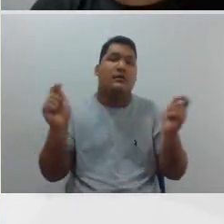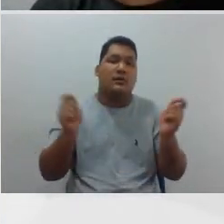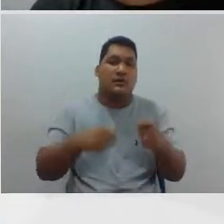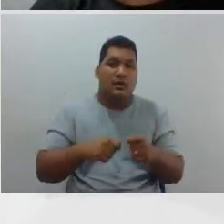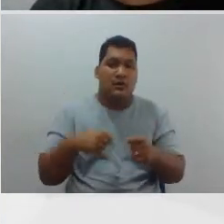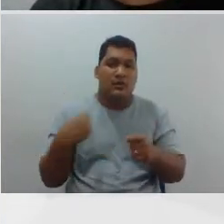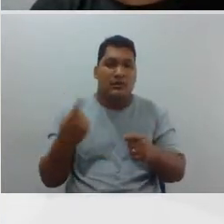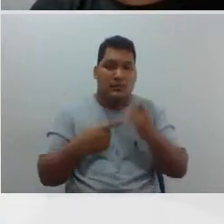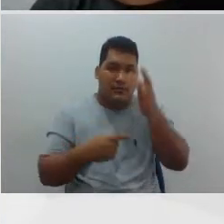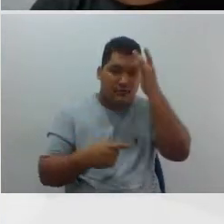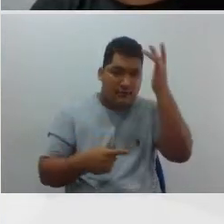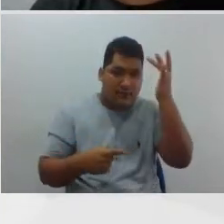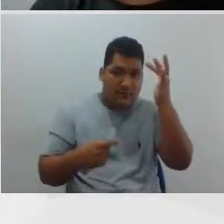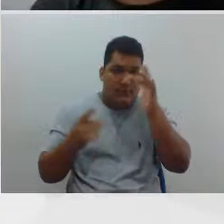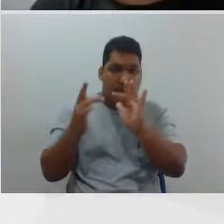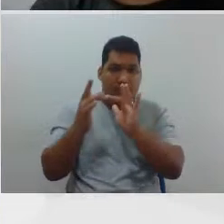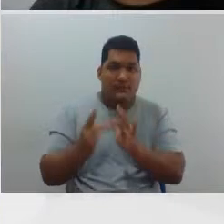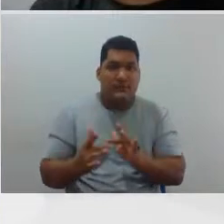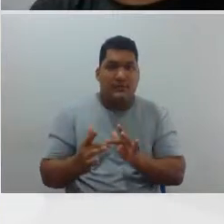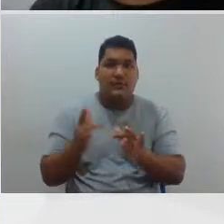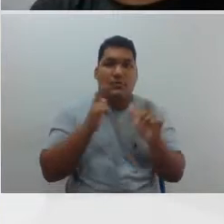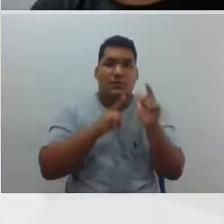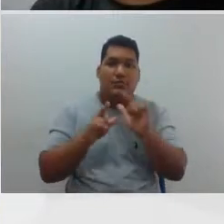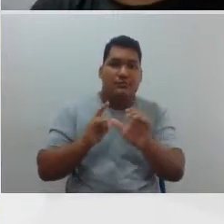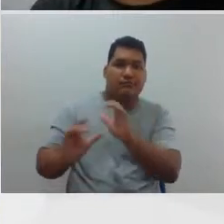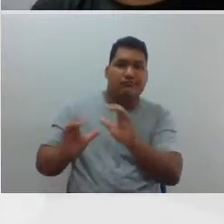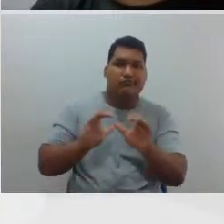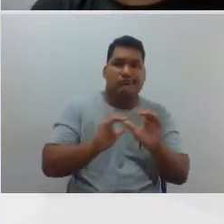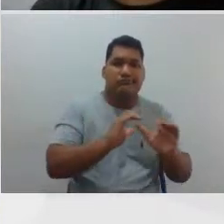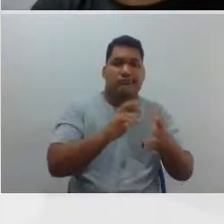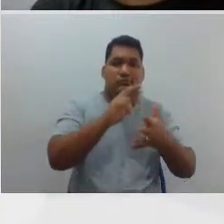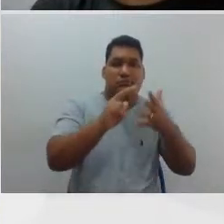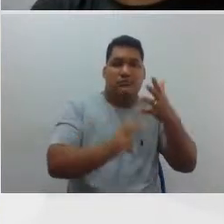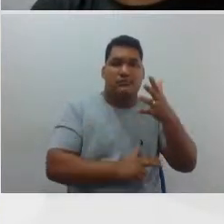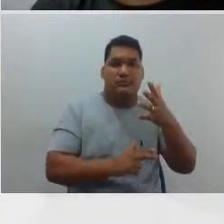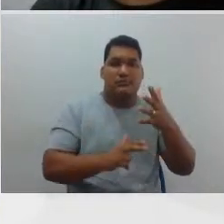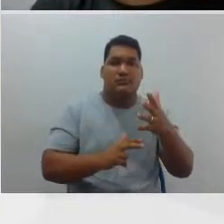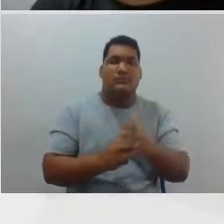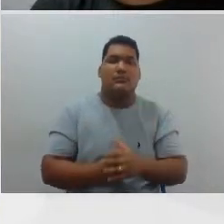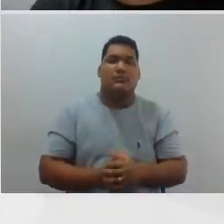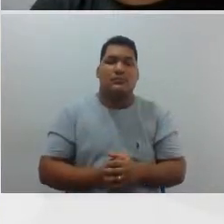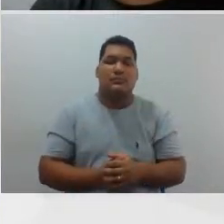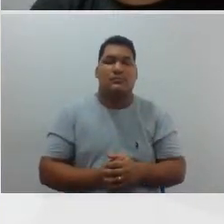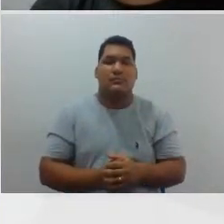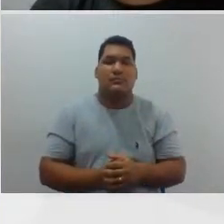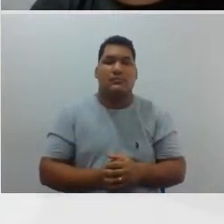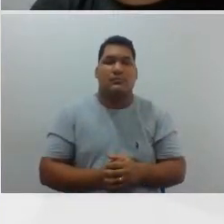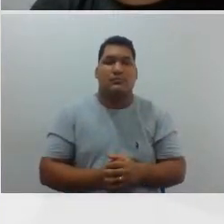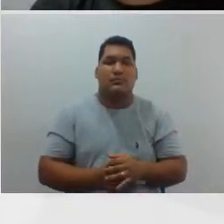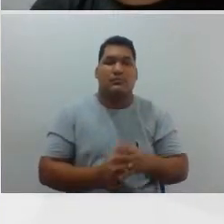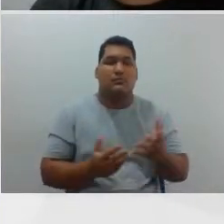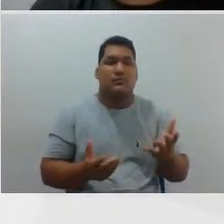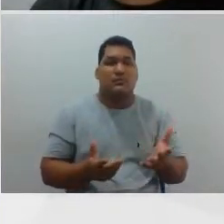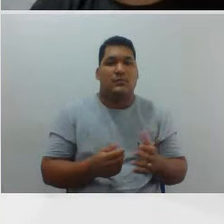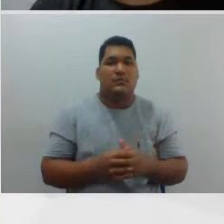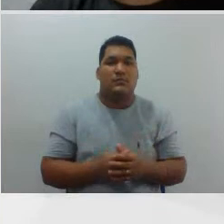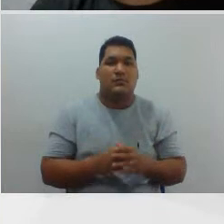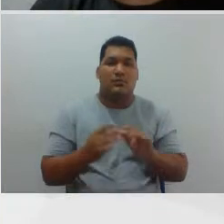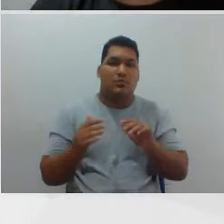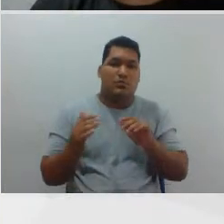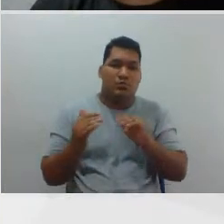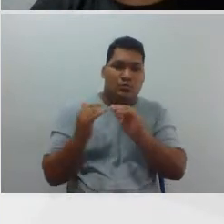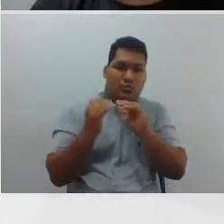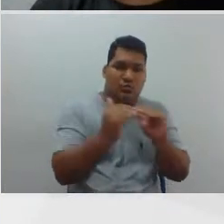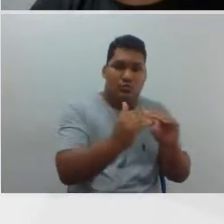facilidade e eficiência, comunicar vários dispositivos, né, ao mesmo tempo, e